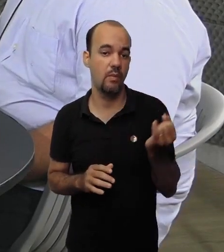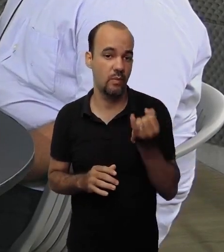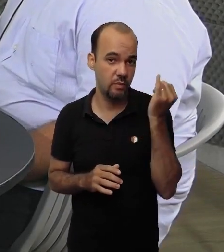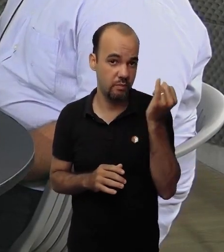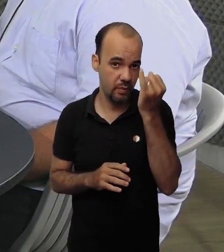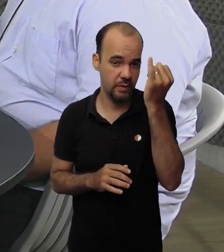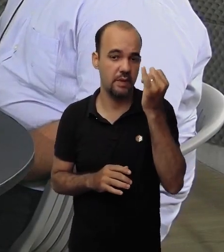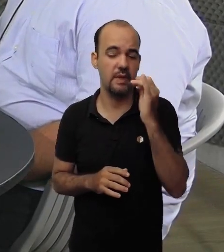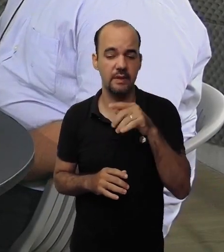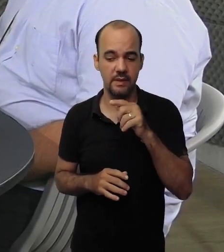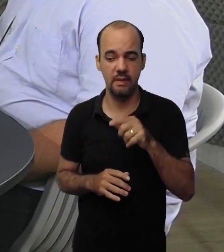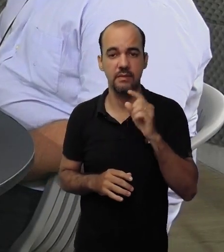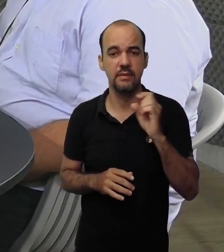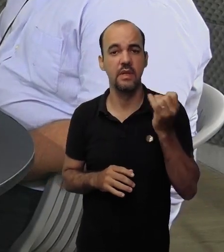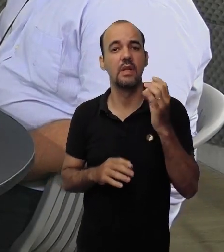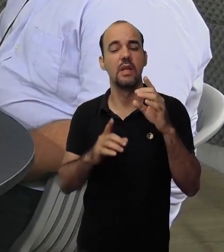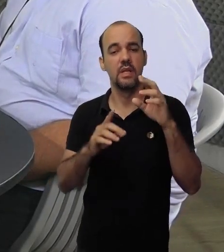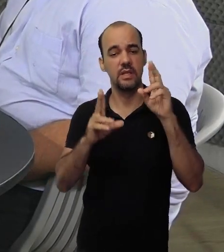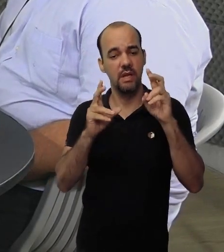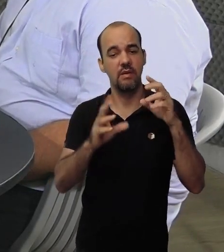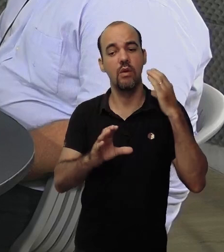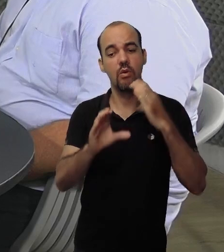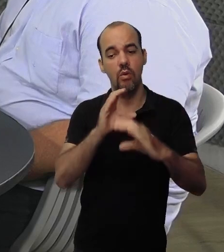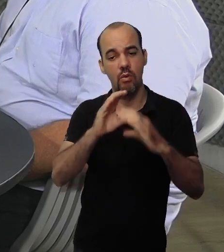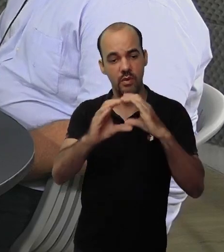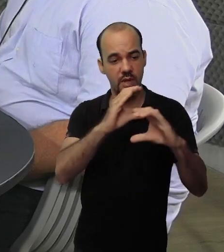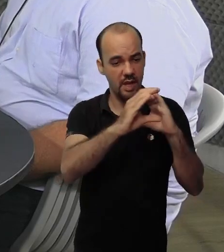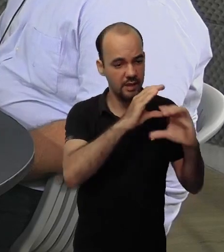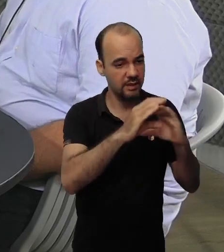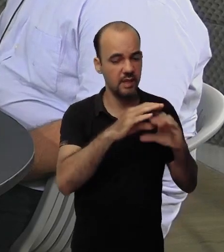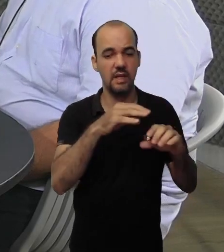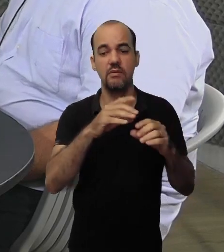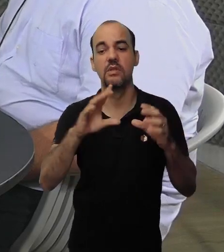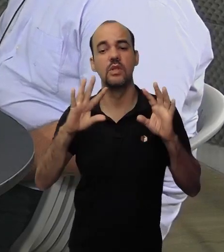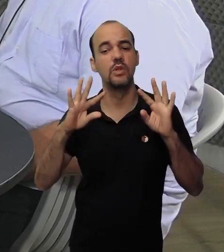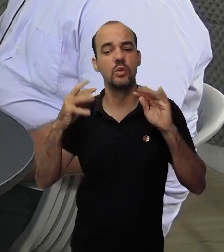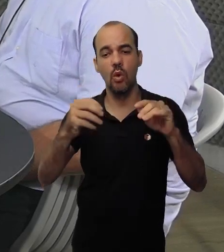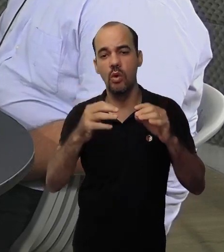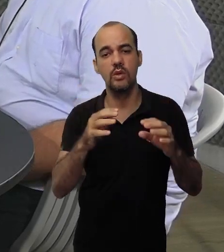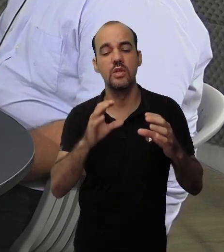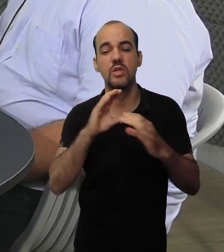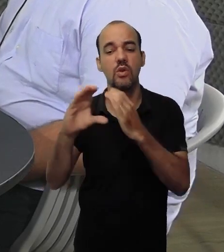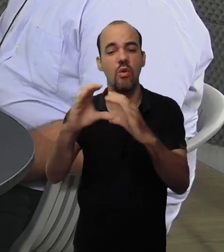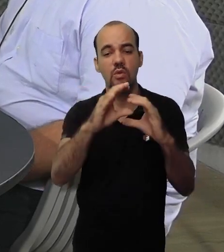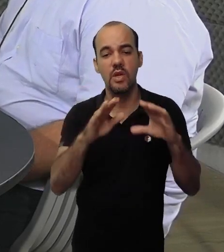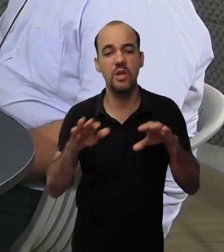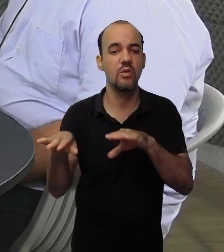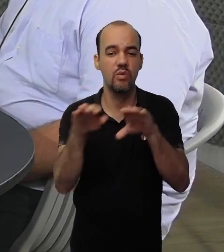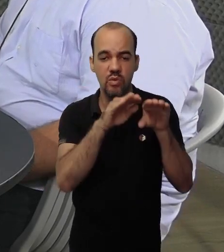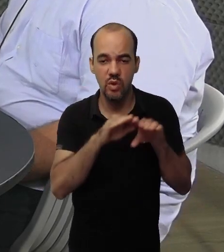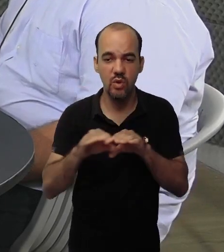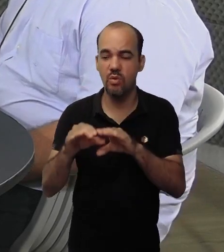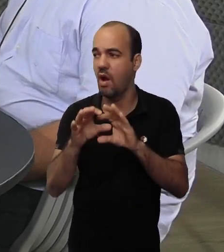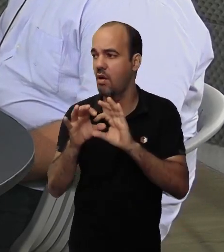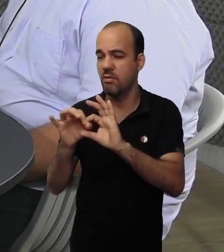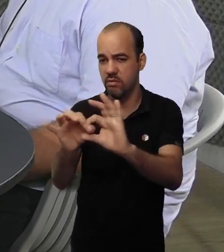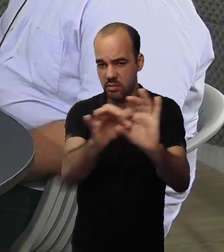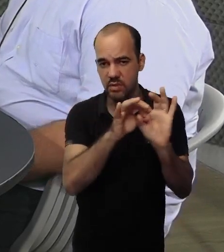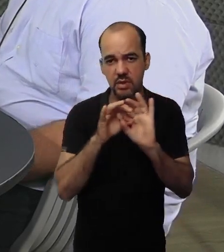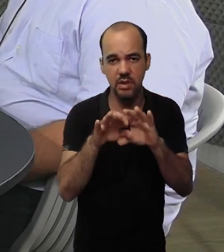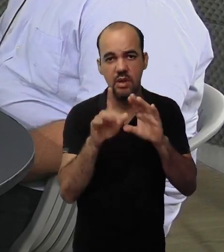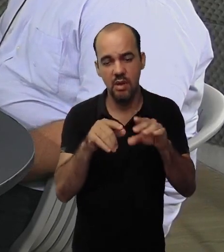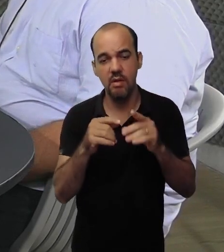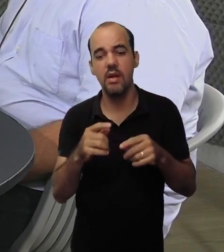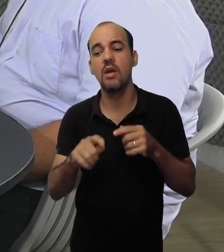Rafael, essa parte de comunicação, onde todos falem a mesma linguagem, tenham o mesmo discurso, para que o estudante